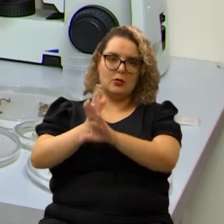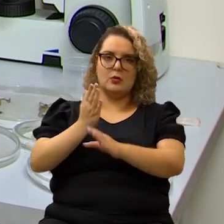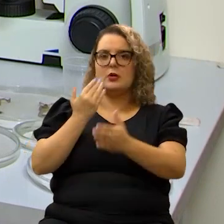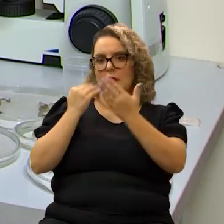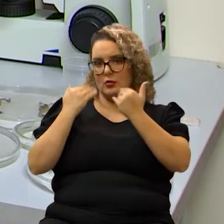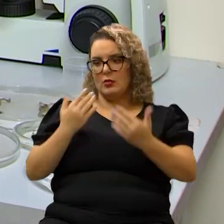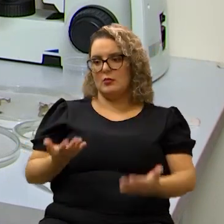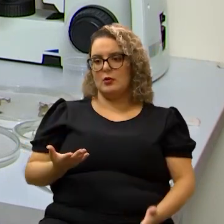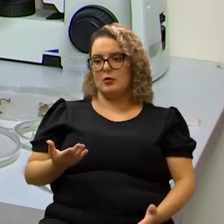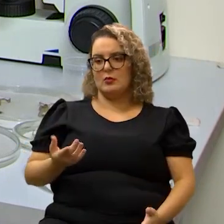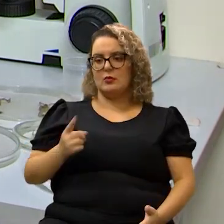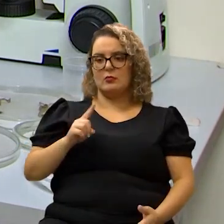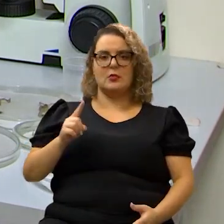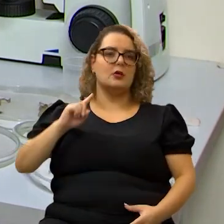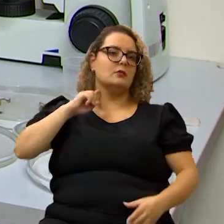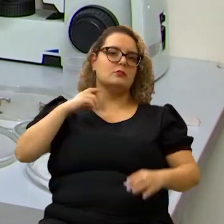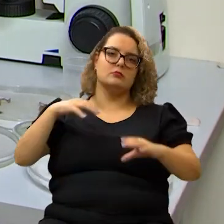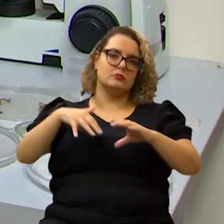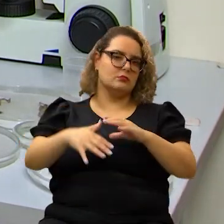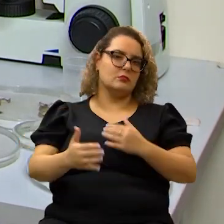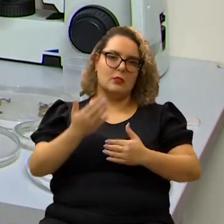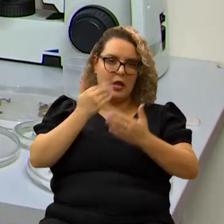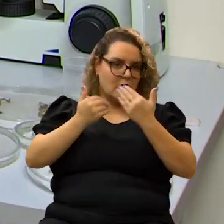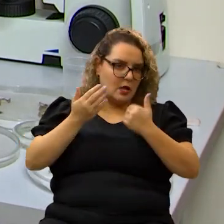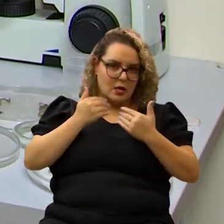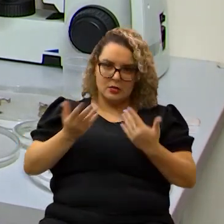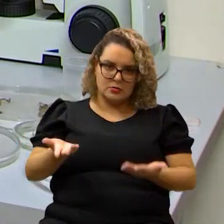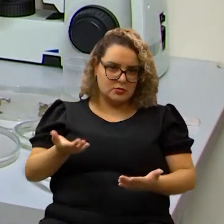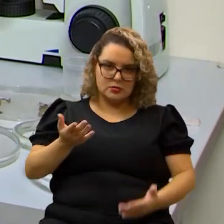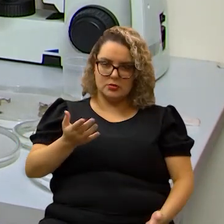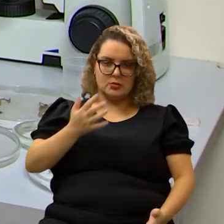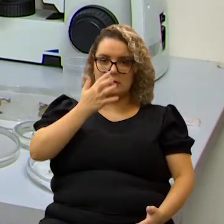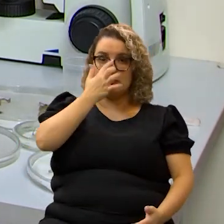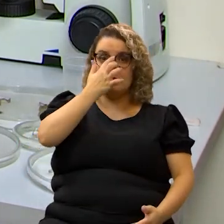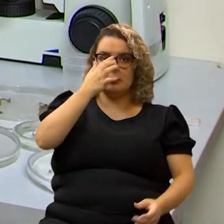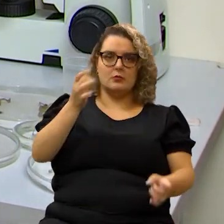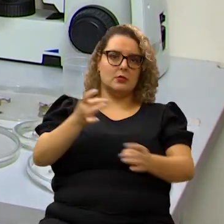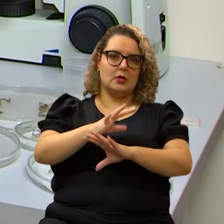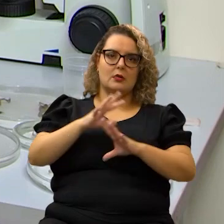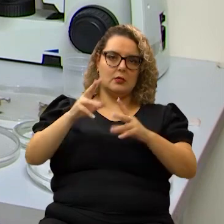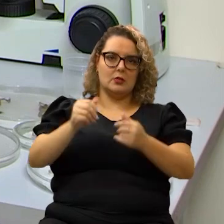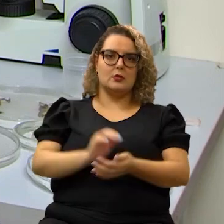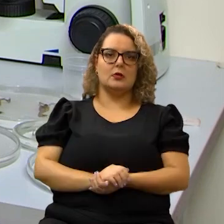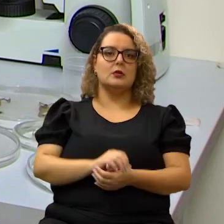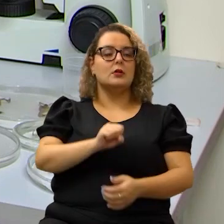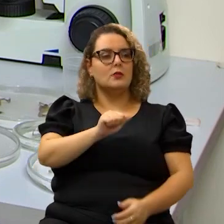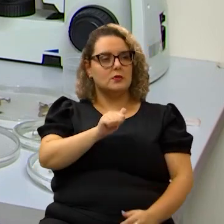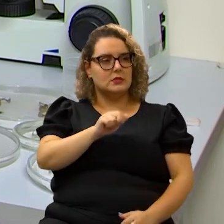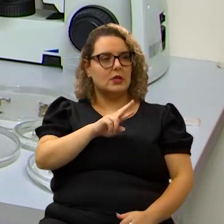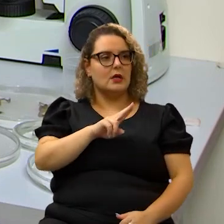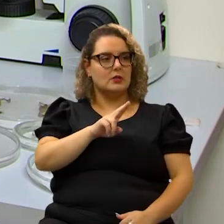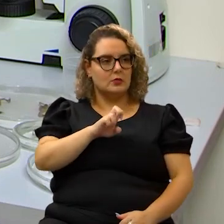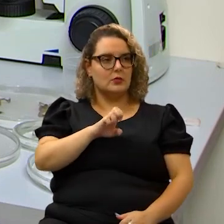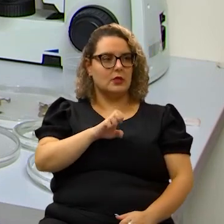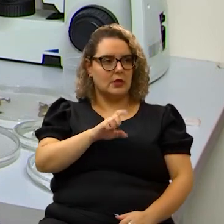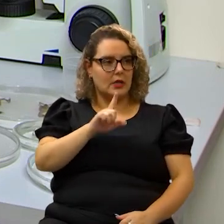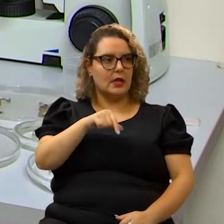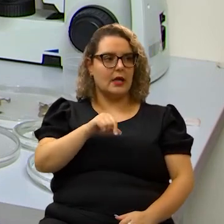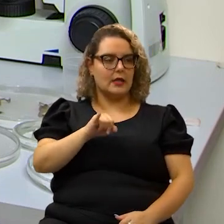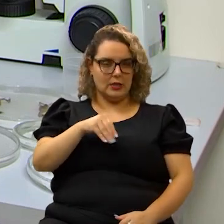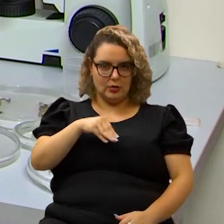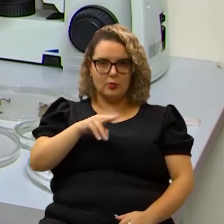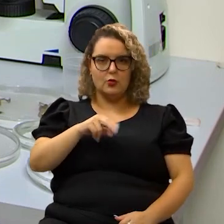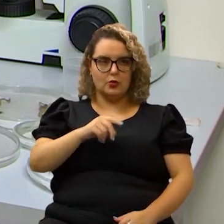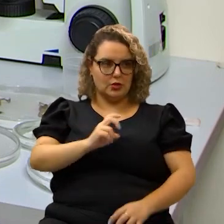está andando na rua, se ele encontrar, ele come, né? Mas ele não vai entrar no esgoto, por exemplo, para se alimentar e para eliminar